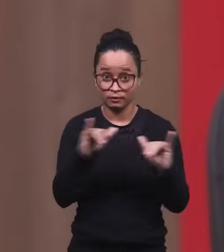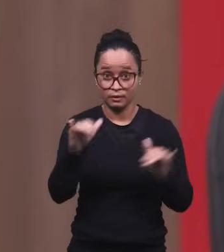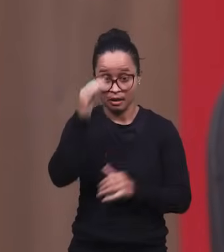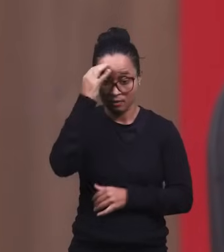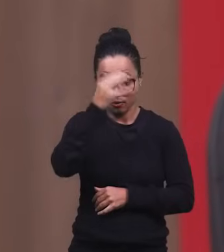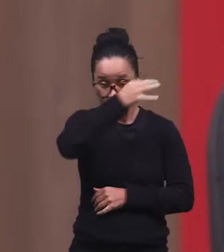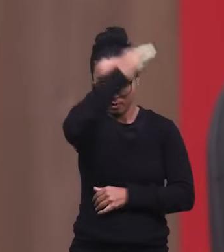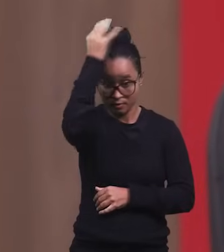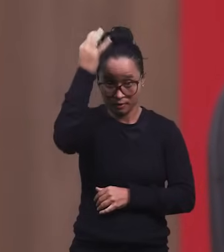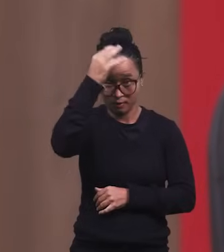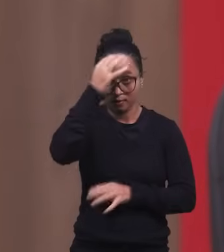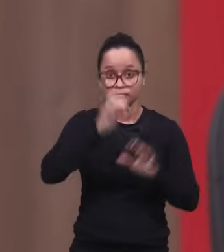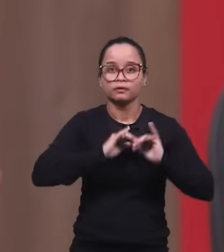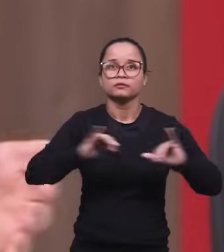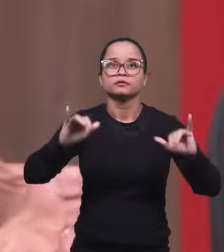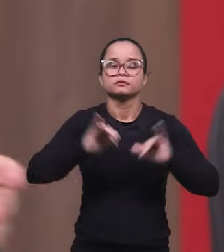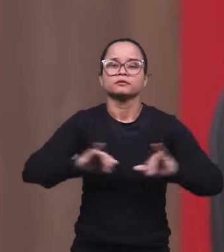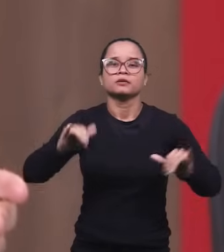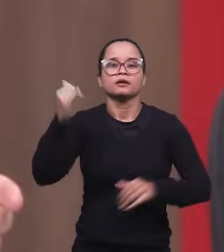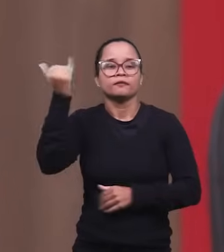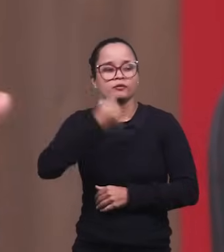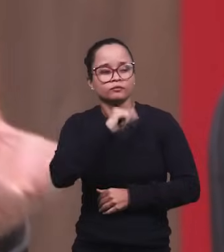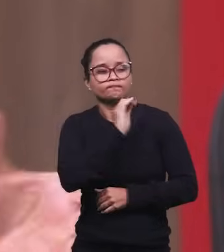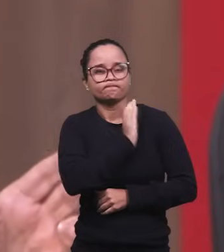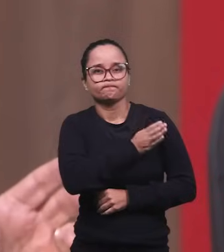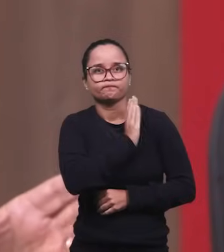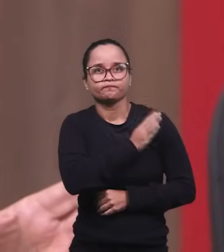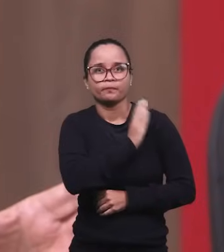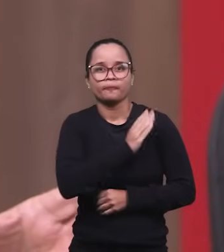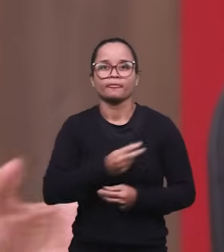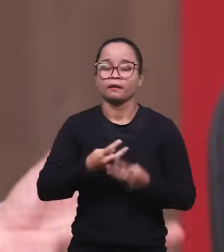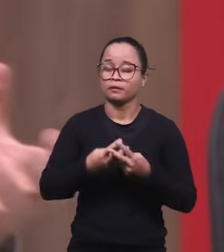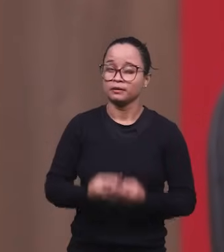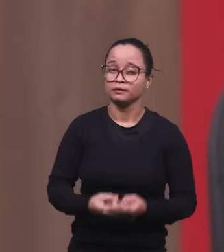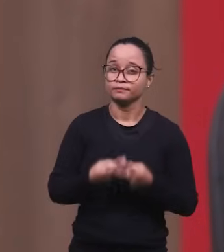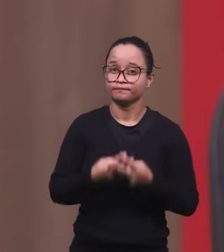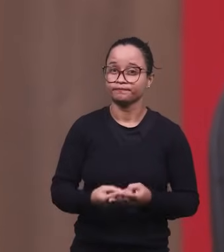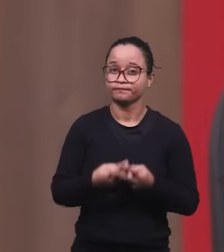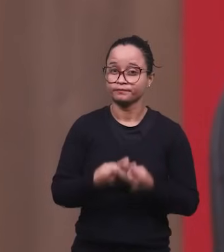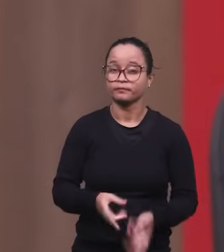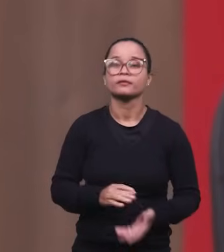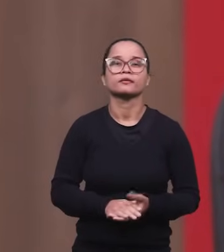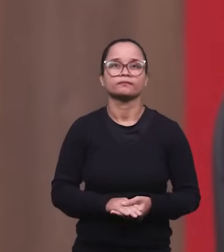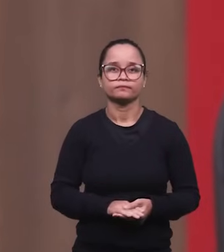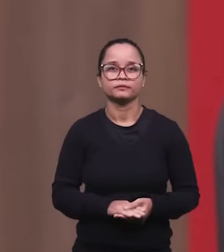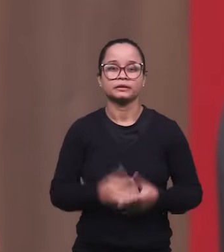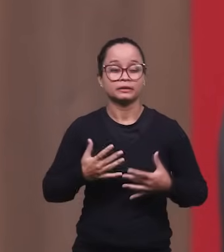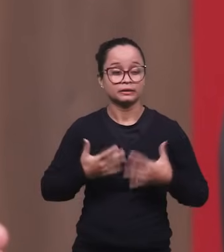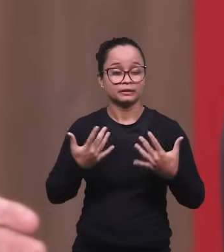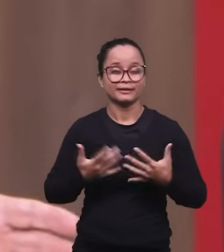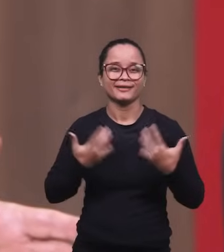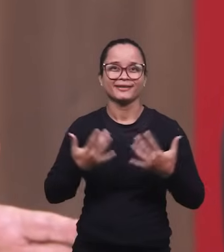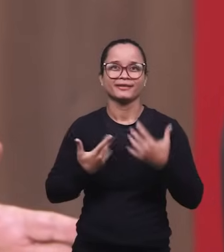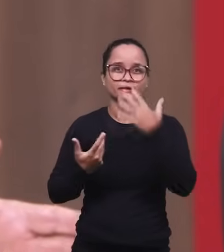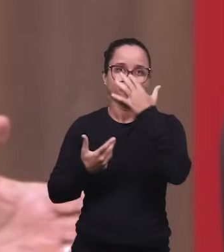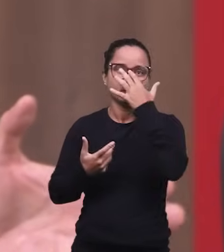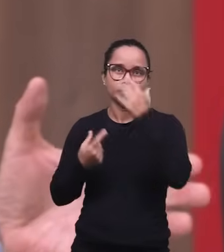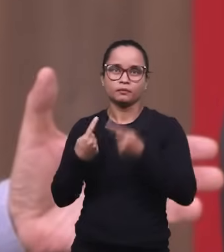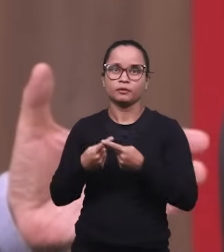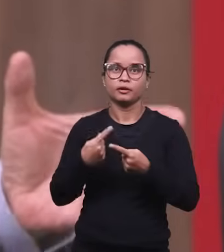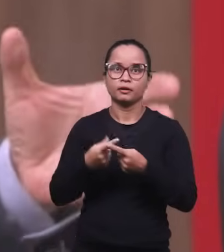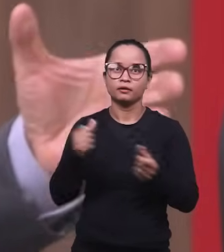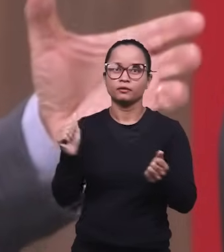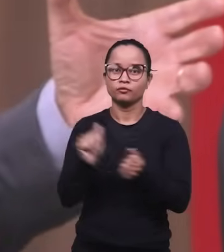os avisos aí são o Espírito Santo. Tá? O Espírito Santo está falando, está tocando o coração, está dando a paciência, está trazendo ânimo, porque